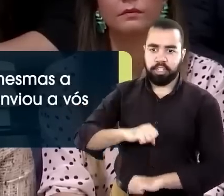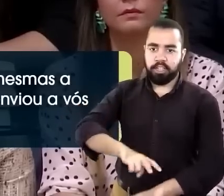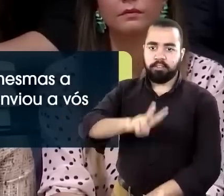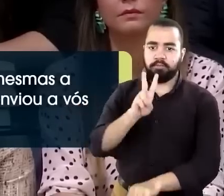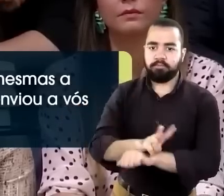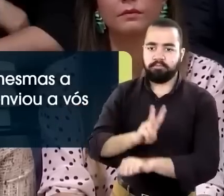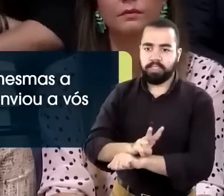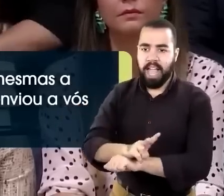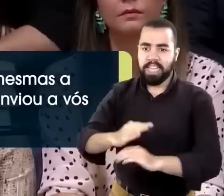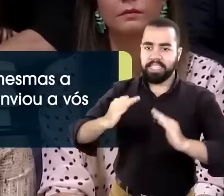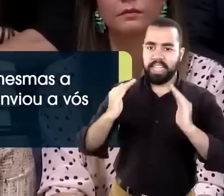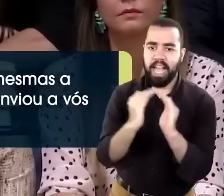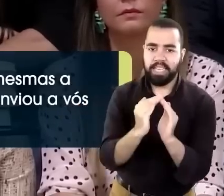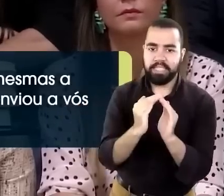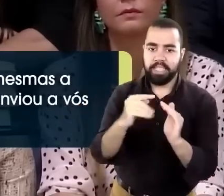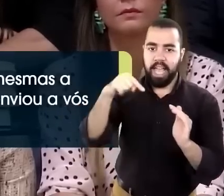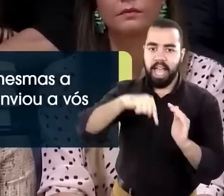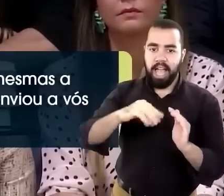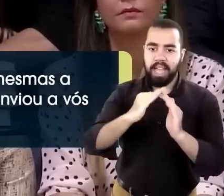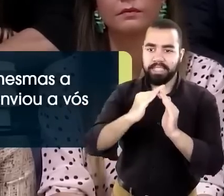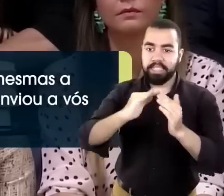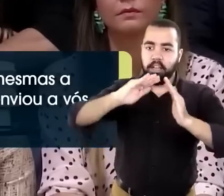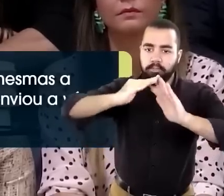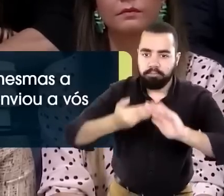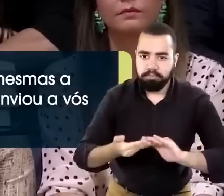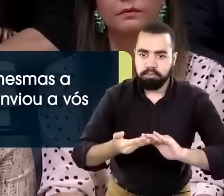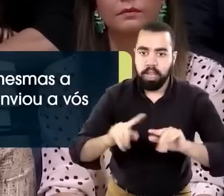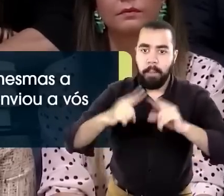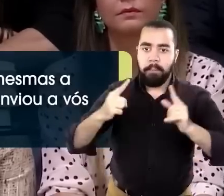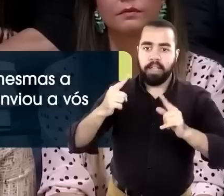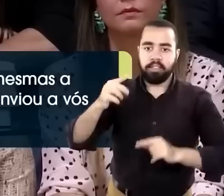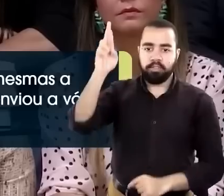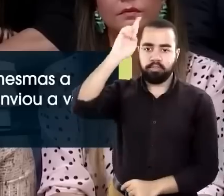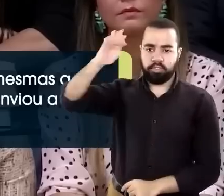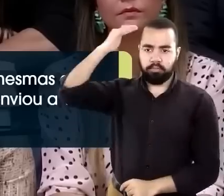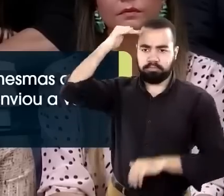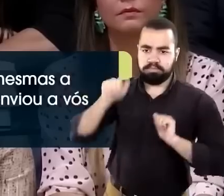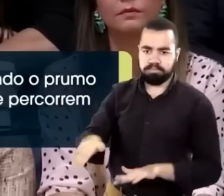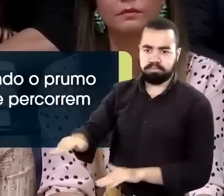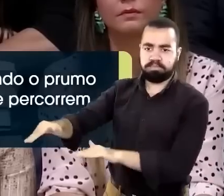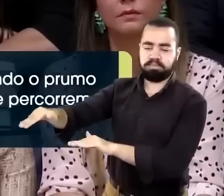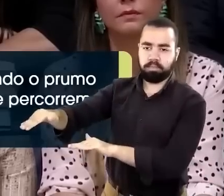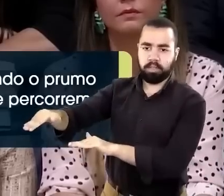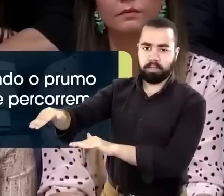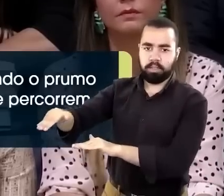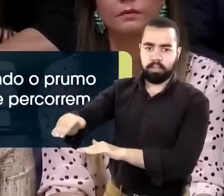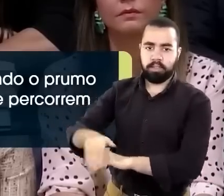mesmas a acabarão, para que saibais que o Senhor dos exércitos é quem me enviou a vós